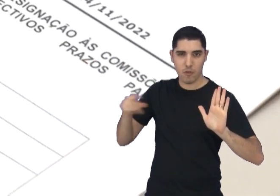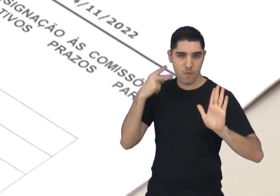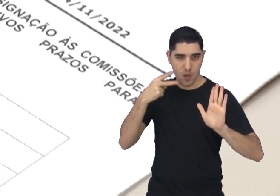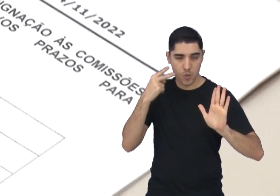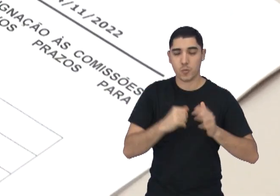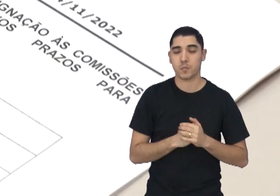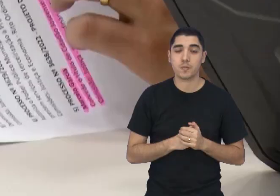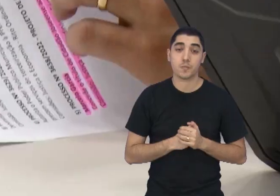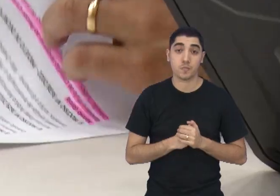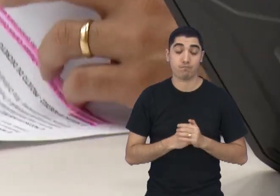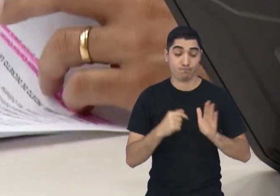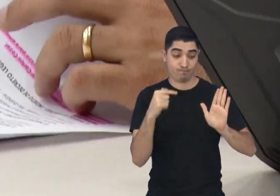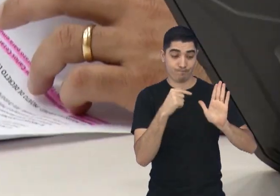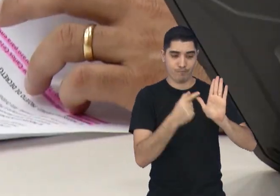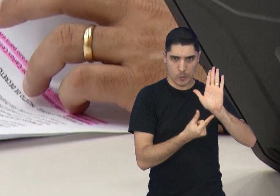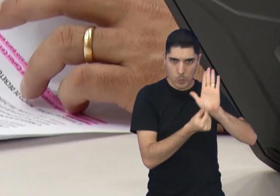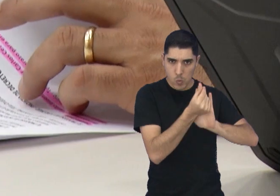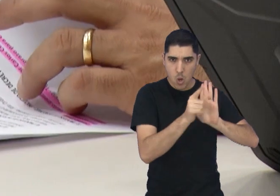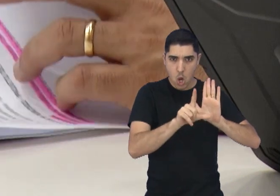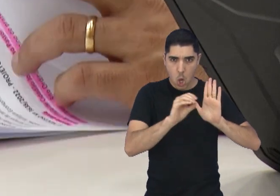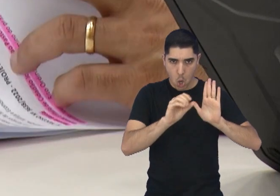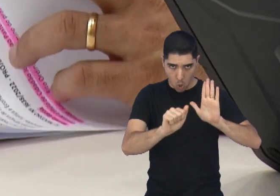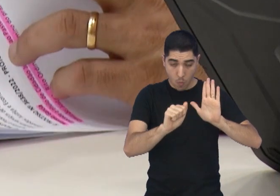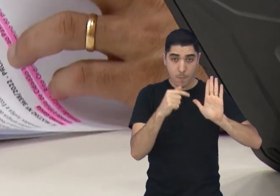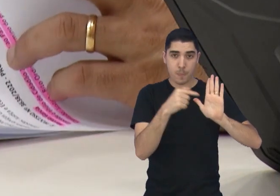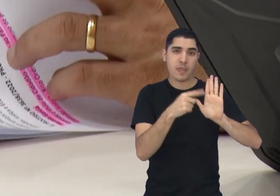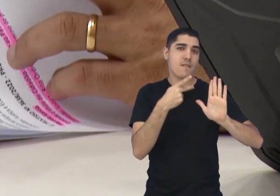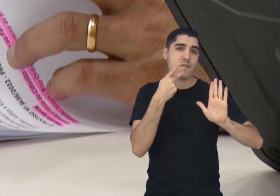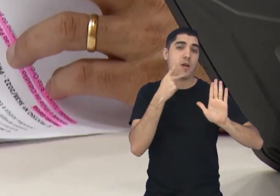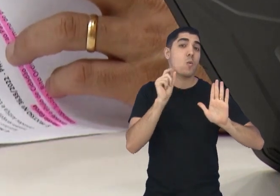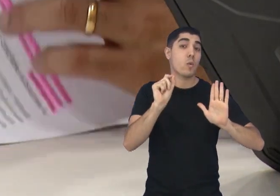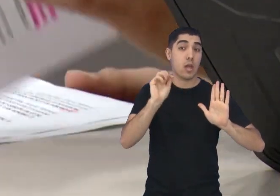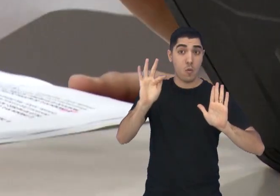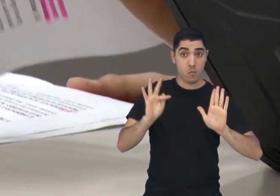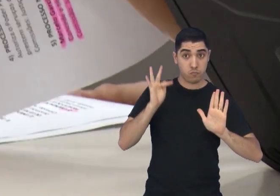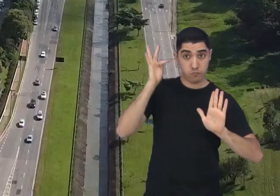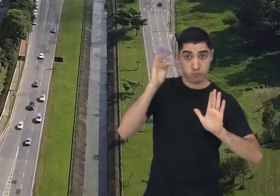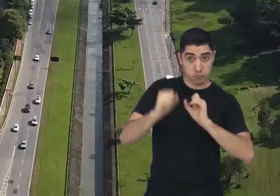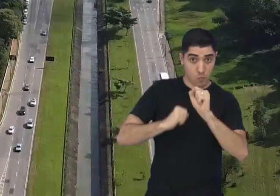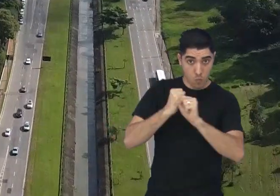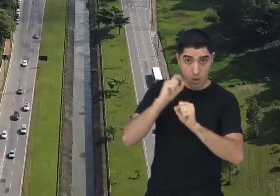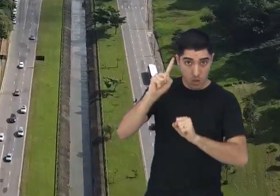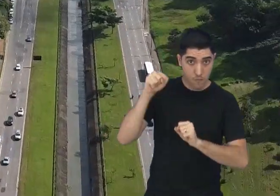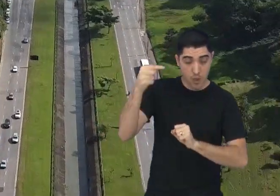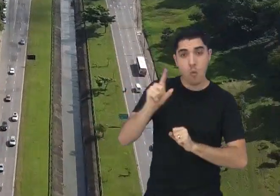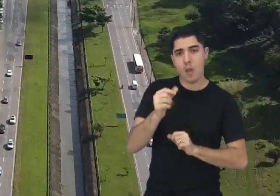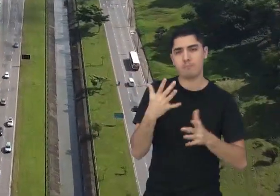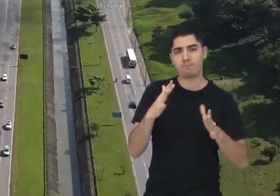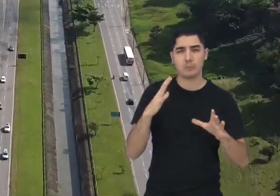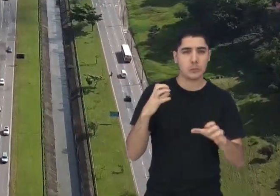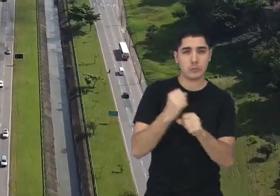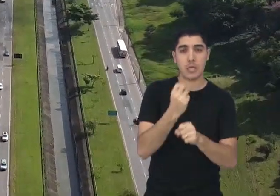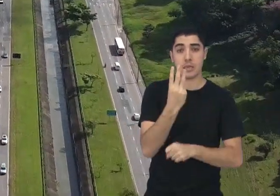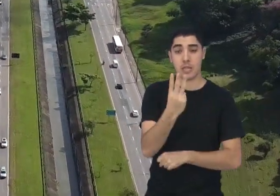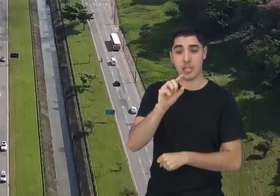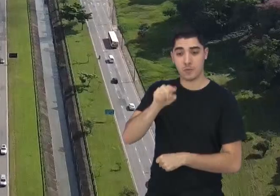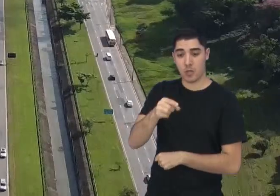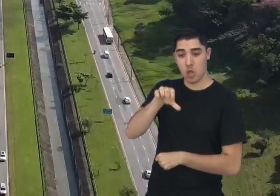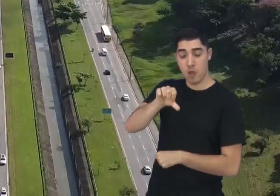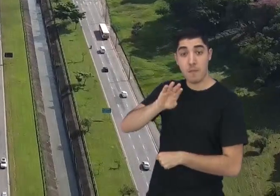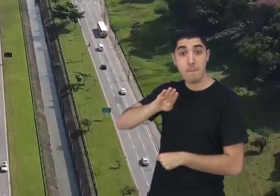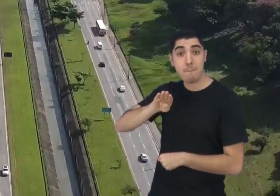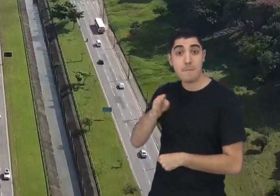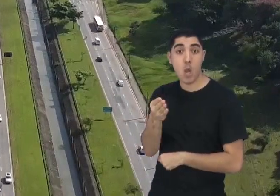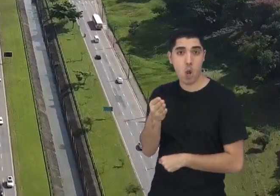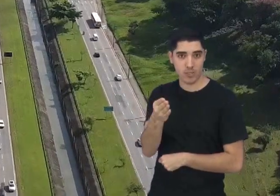com a previsão da LOA, a expectativa de receita para o nosso município no ano que vem é de 3,9 bilhões de